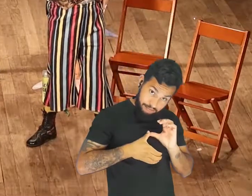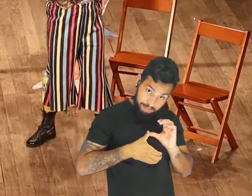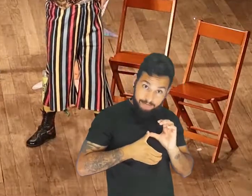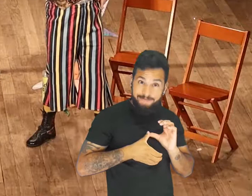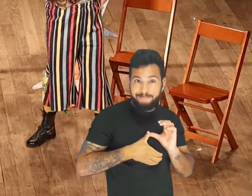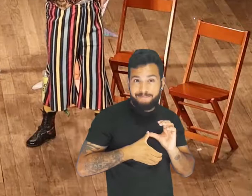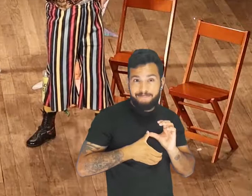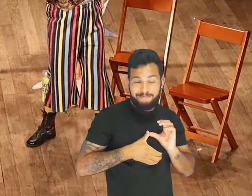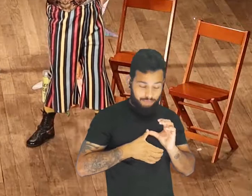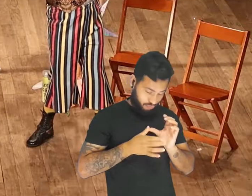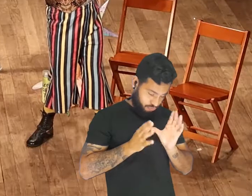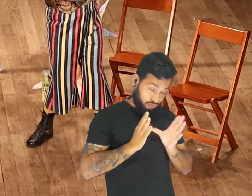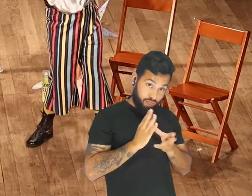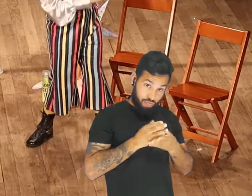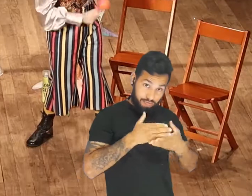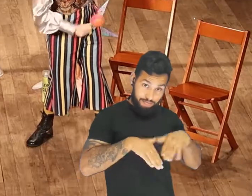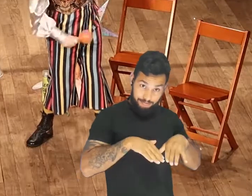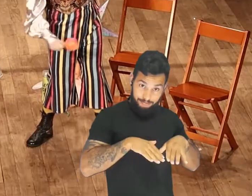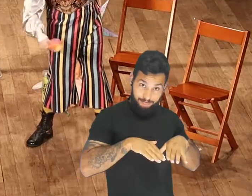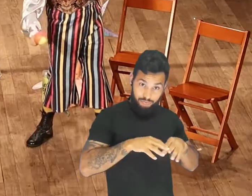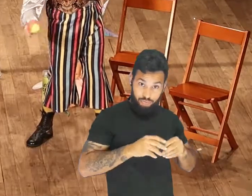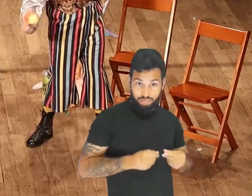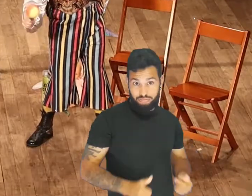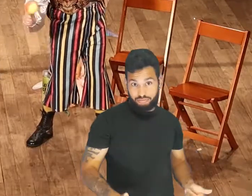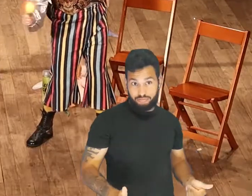será o seu fim.